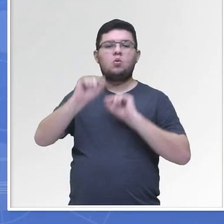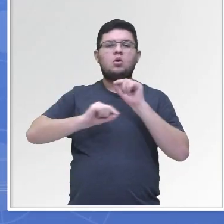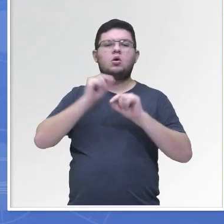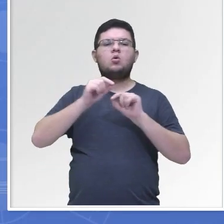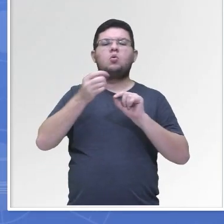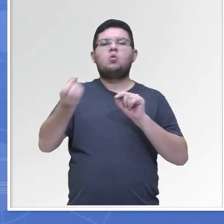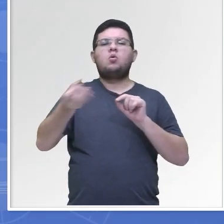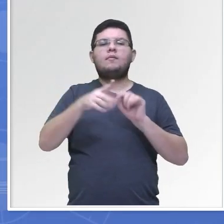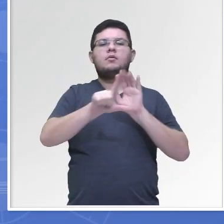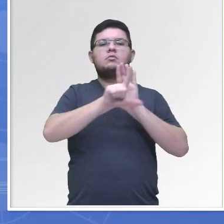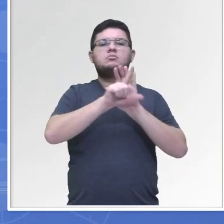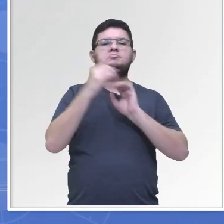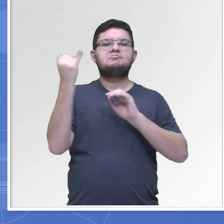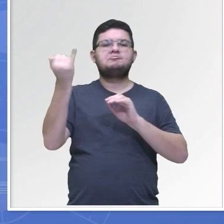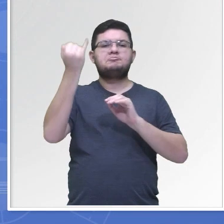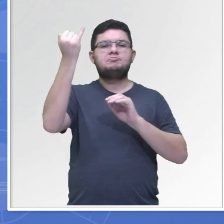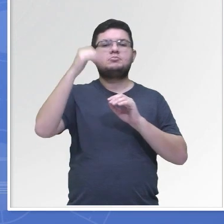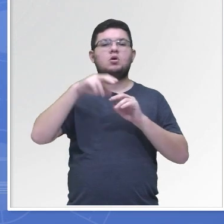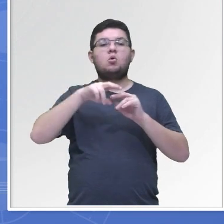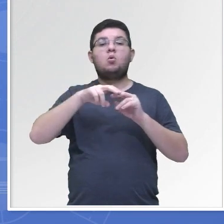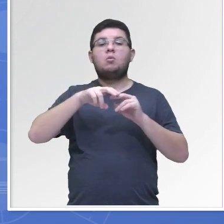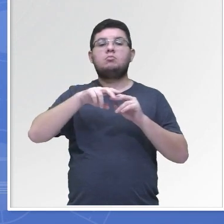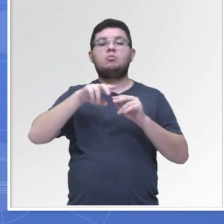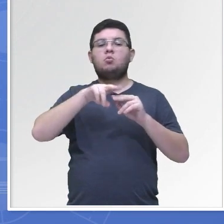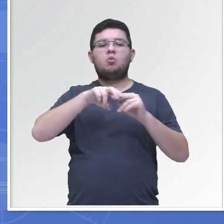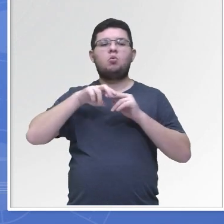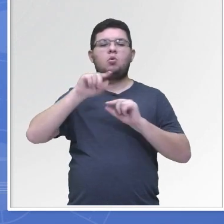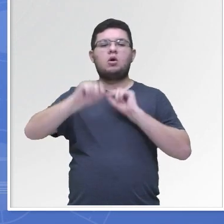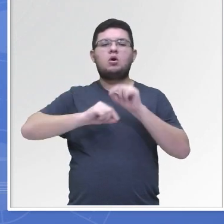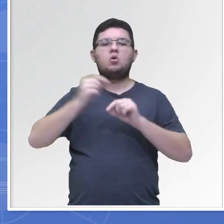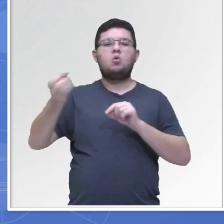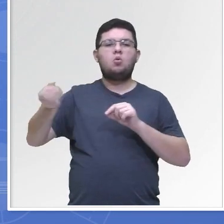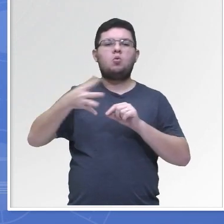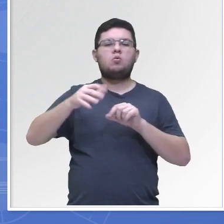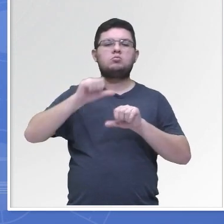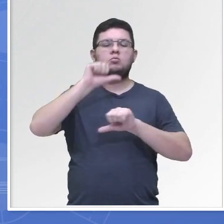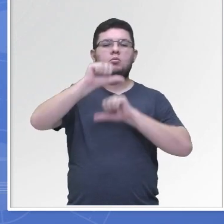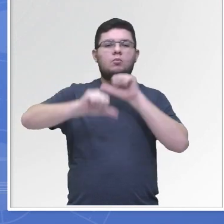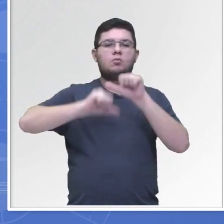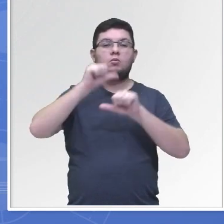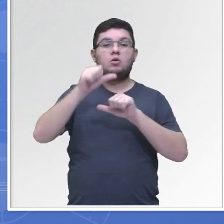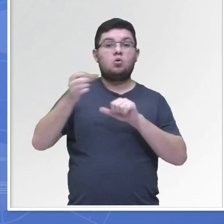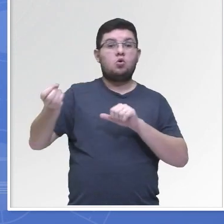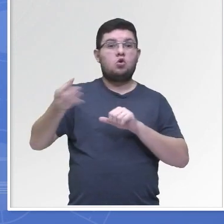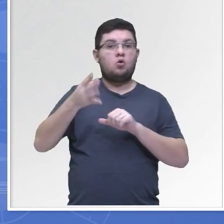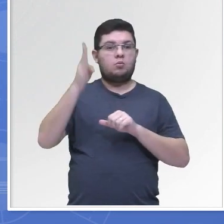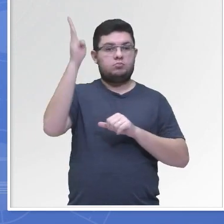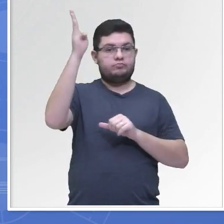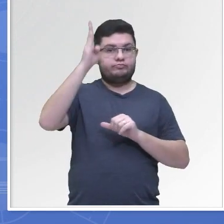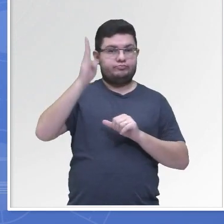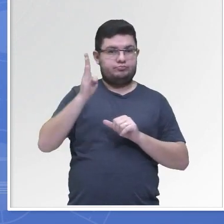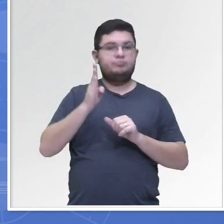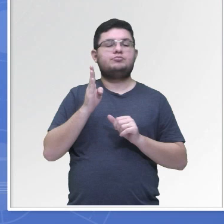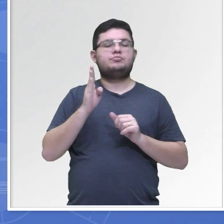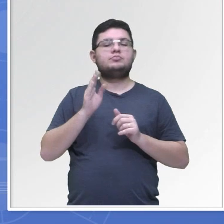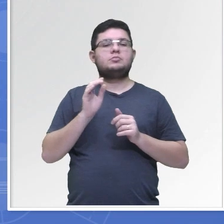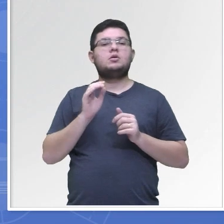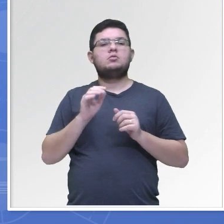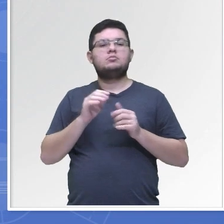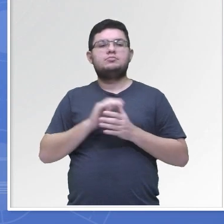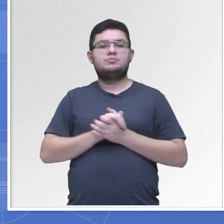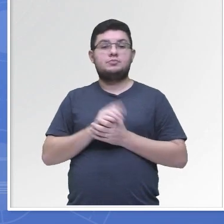período. Este período durou, como vocês já sabem, de 1889 a 1981, República de Espada, tá